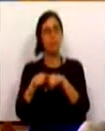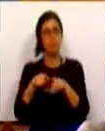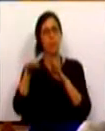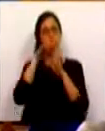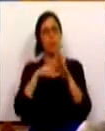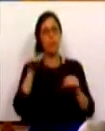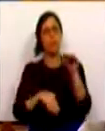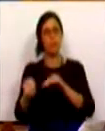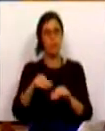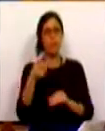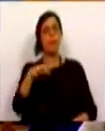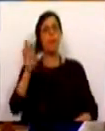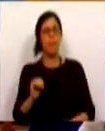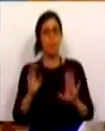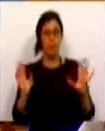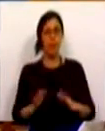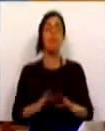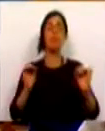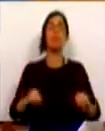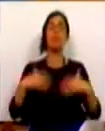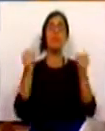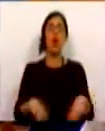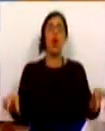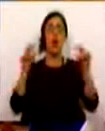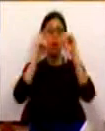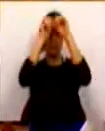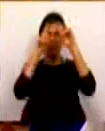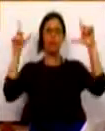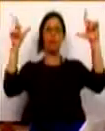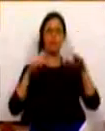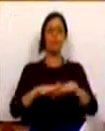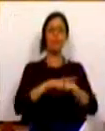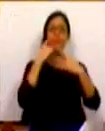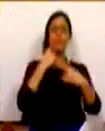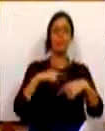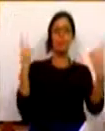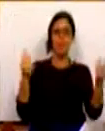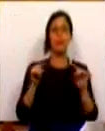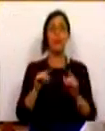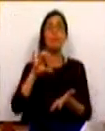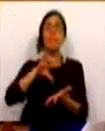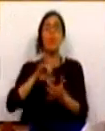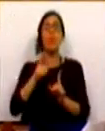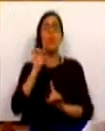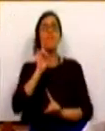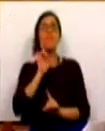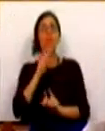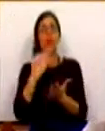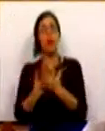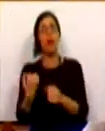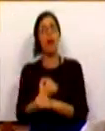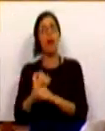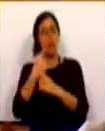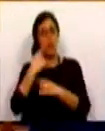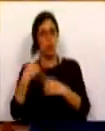programa eleitoral do PS, iniciando uma nova concepção de administração pública centrada na valorização do exercício de